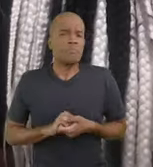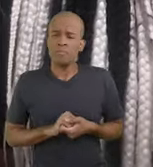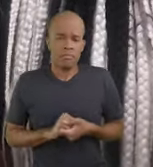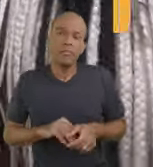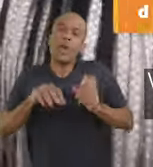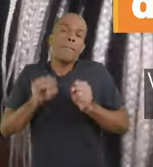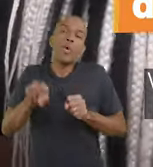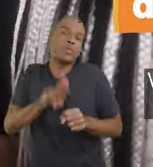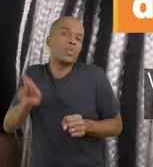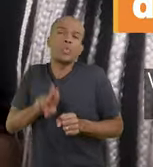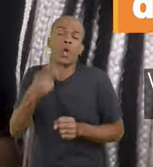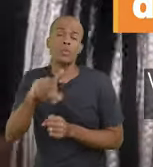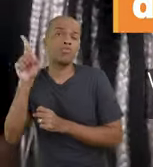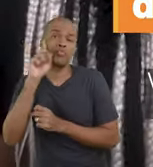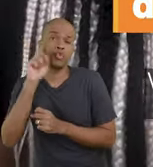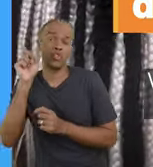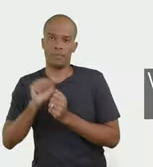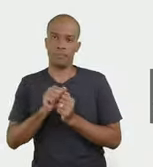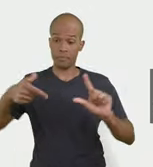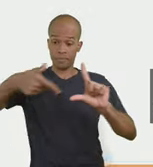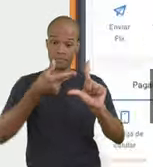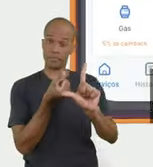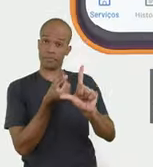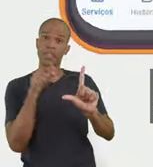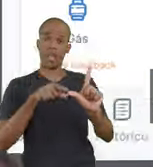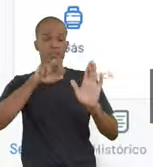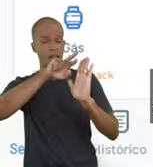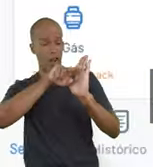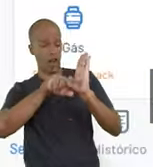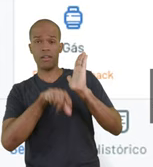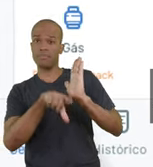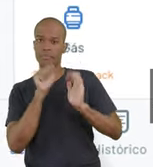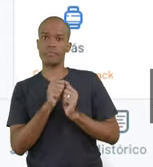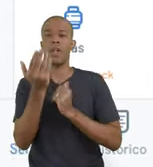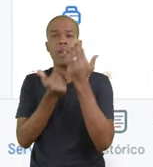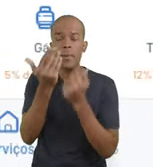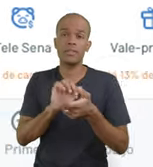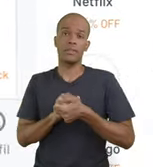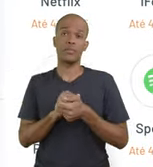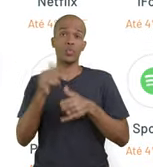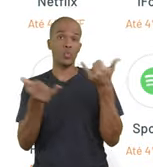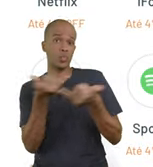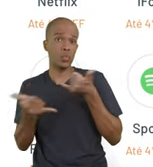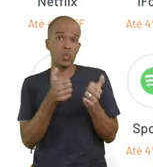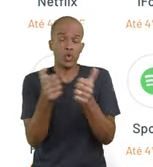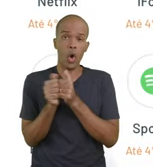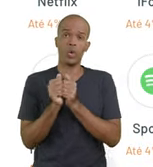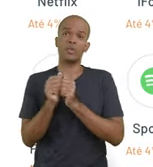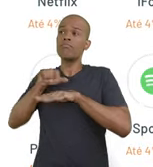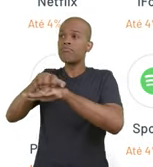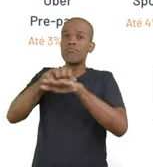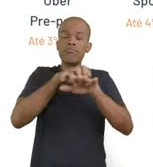como um presente. Você pode utilizá-lo no seu dia a dia. No Recarga Pay, você tem diversas opções: alimentação,